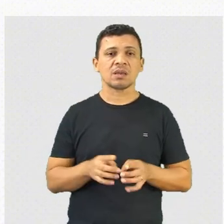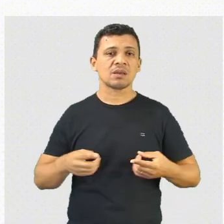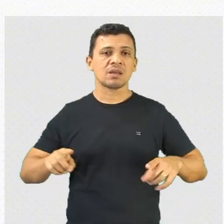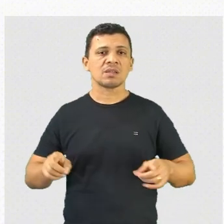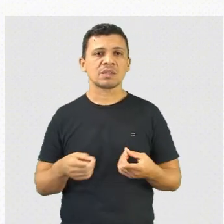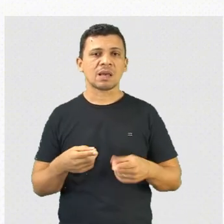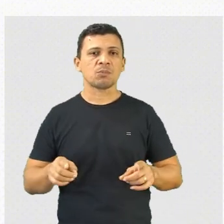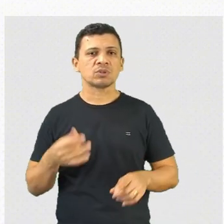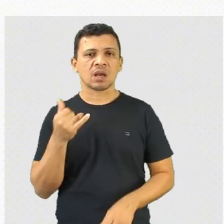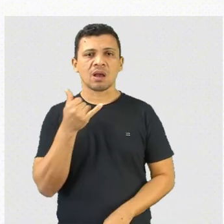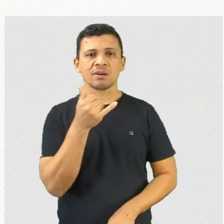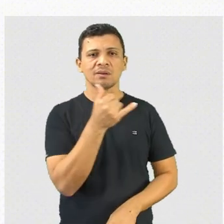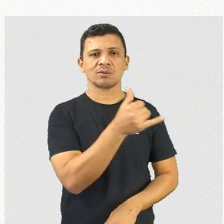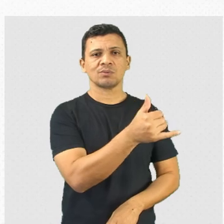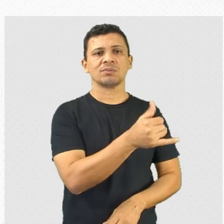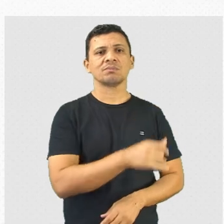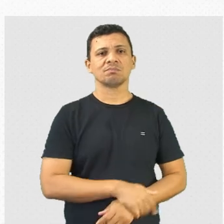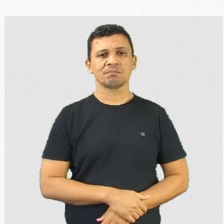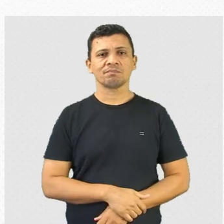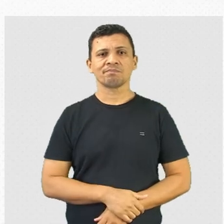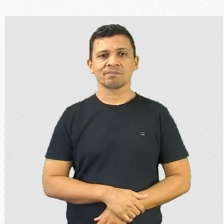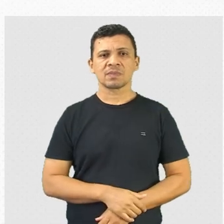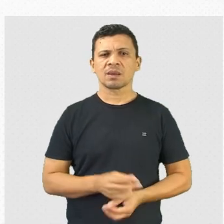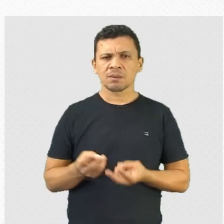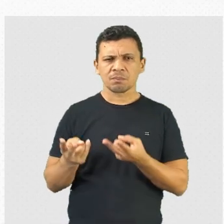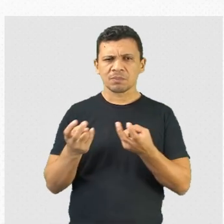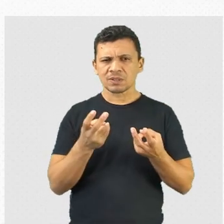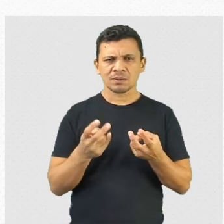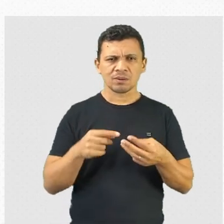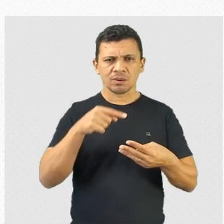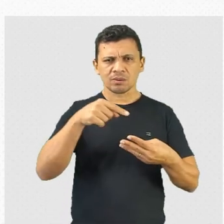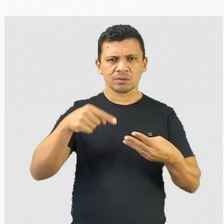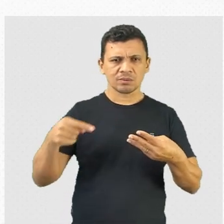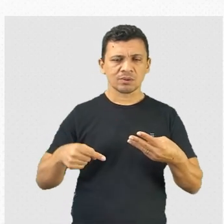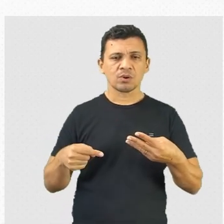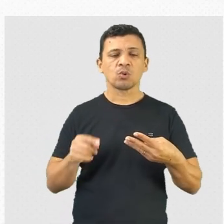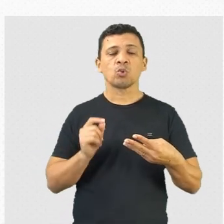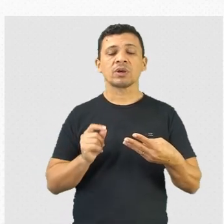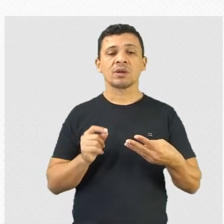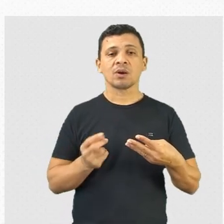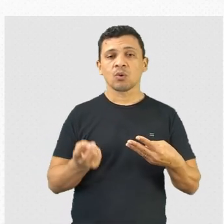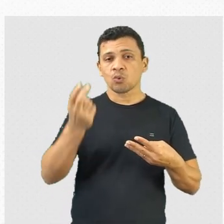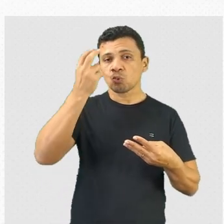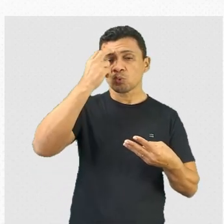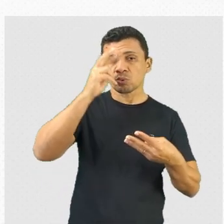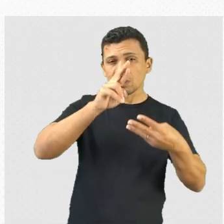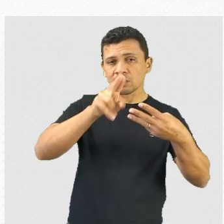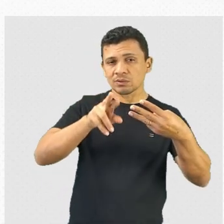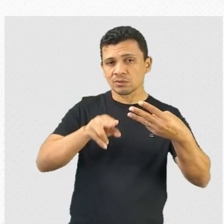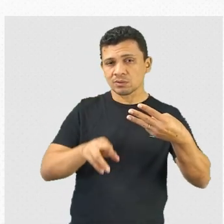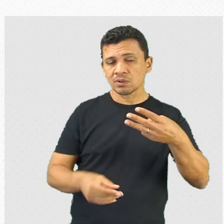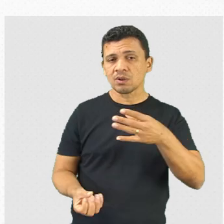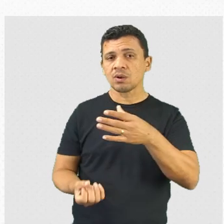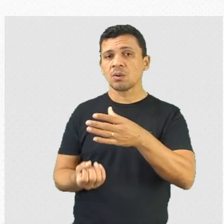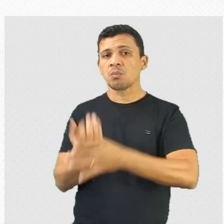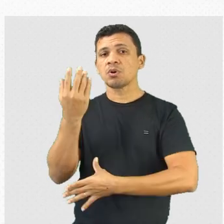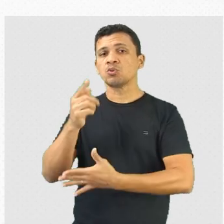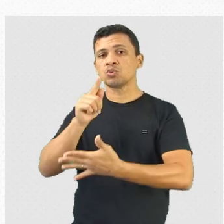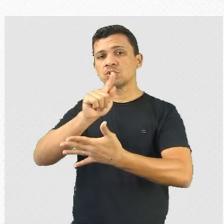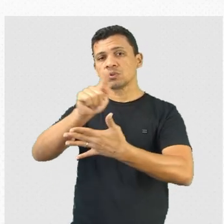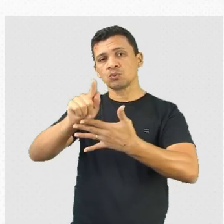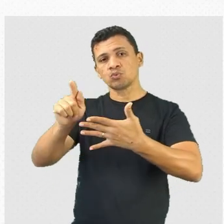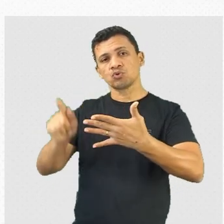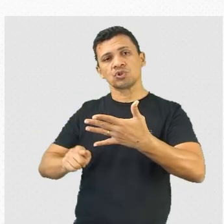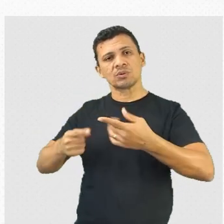como o diálogo entre concepções culturais distintas produz um gênero musical